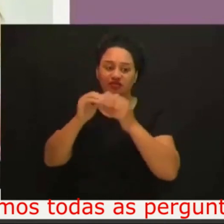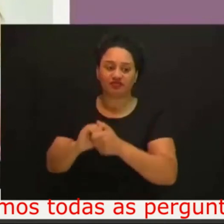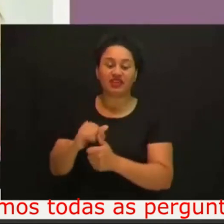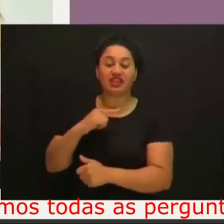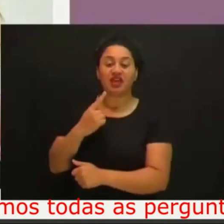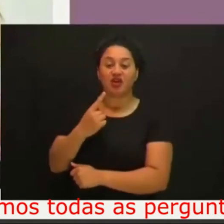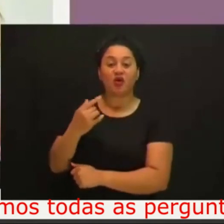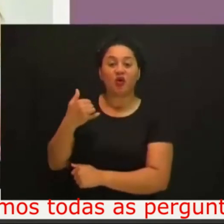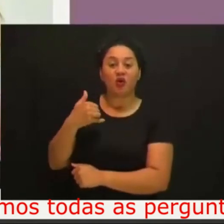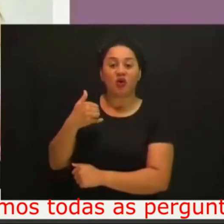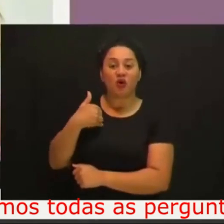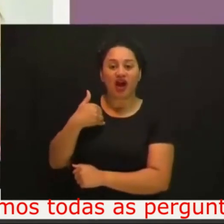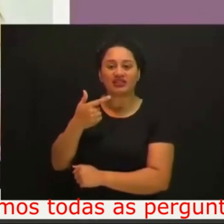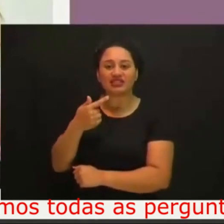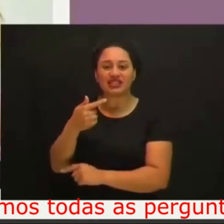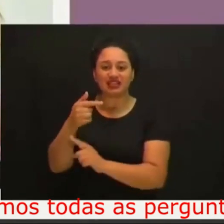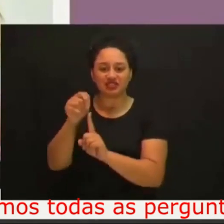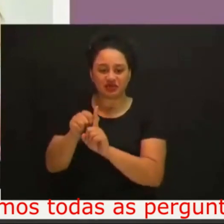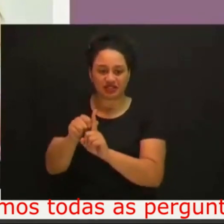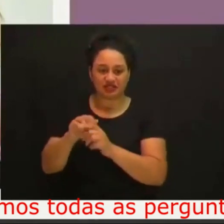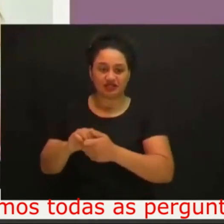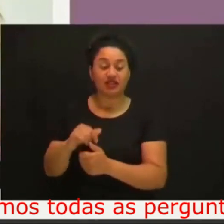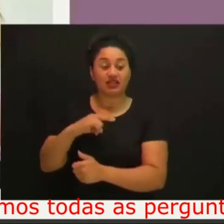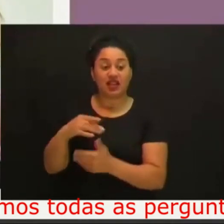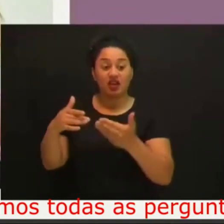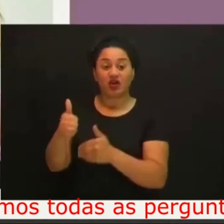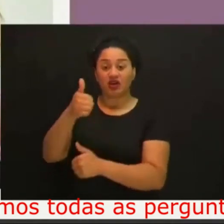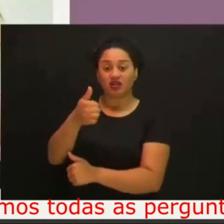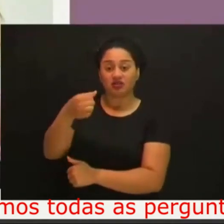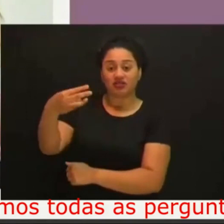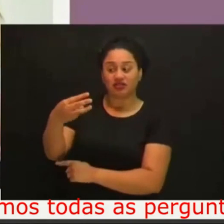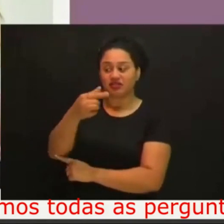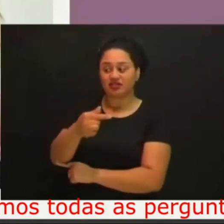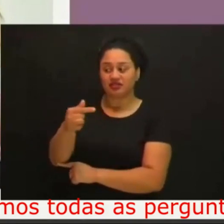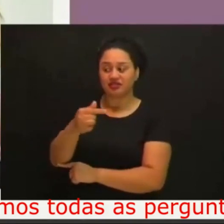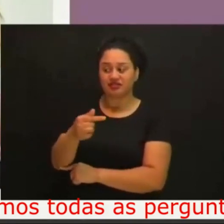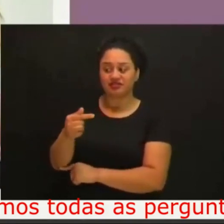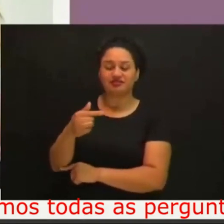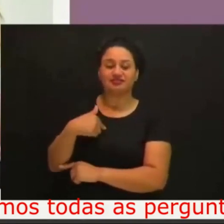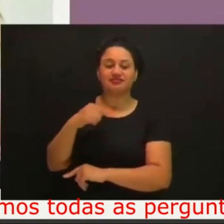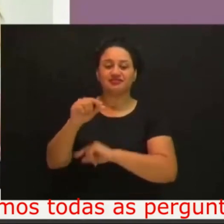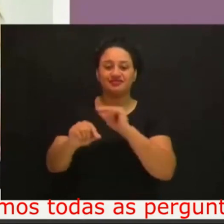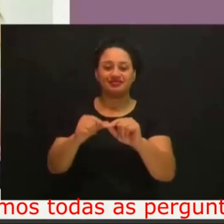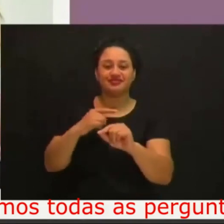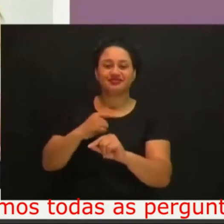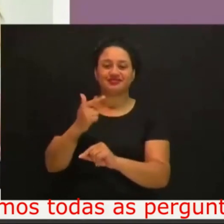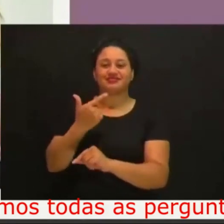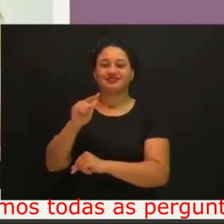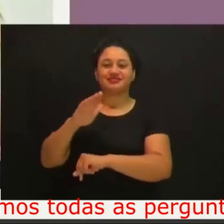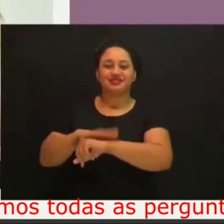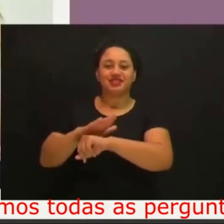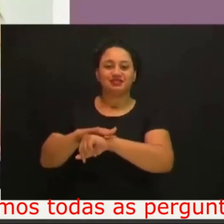7 ali, ó. E nós temos um de 13. Senhores, em nenhum outro momento da vida